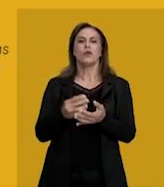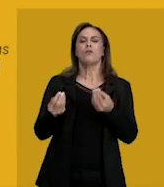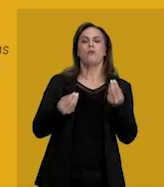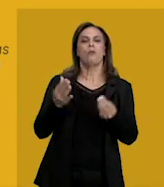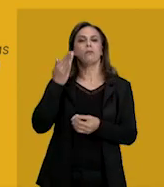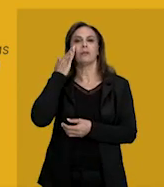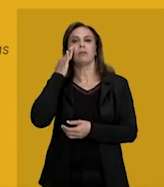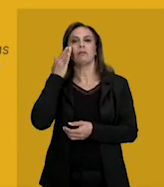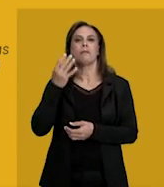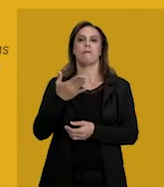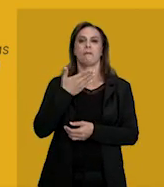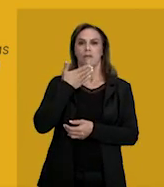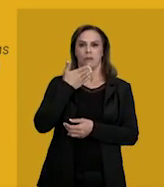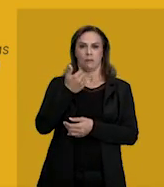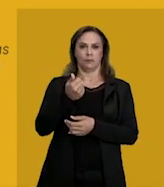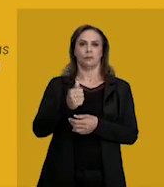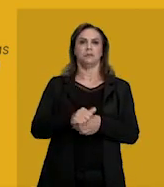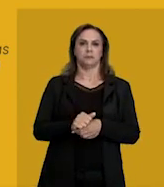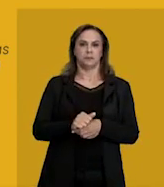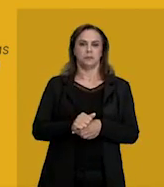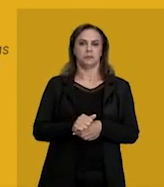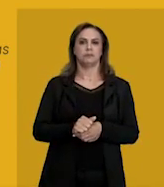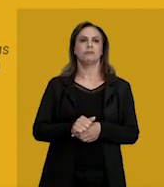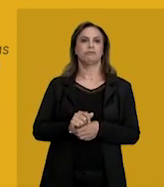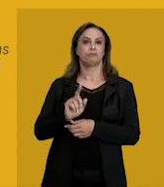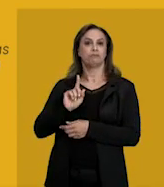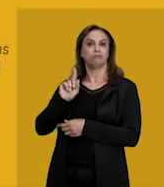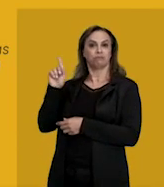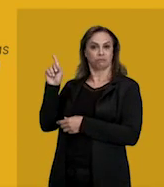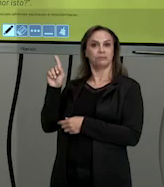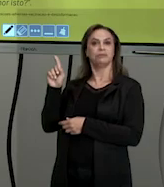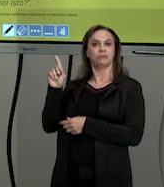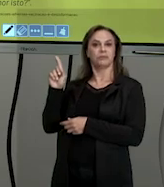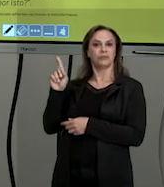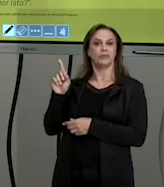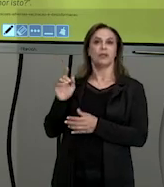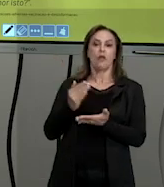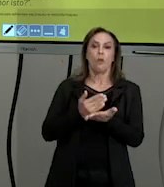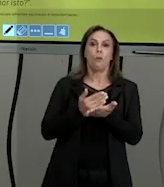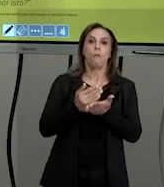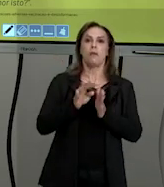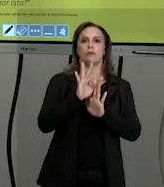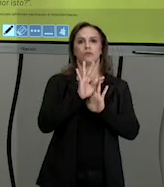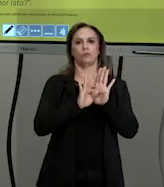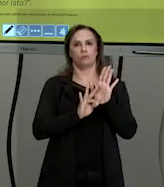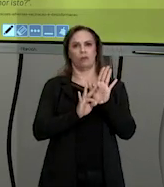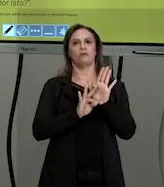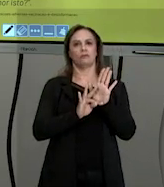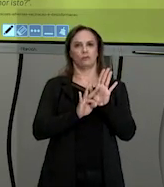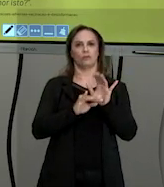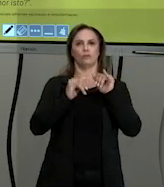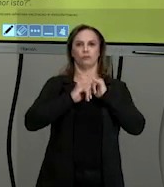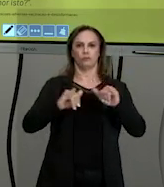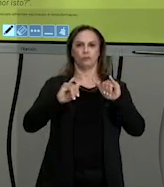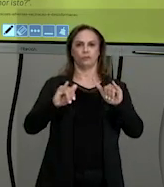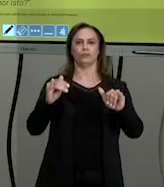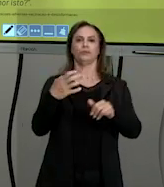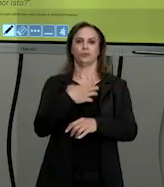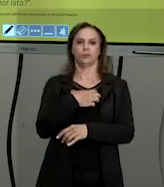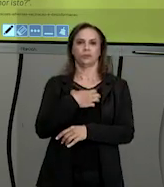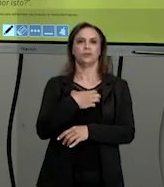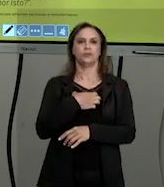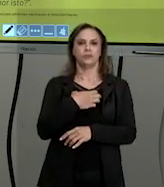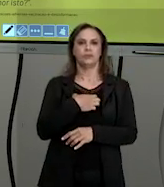isto? Esses dois parágrafos foram tirados da introdução do texto de divulgação científica, né? E ele